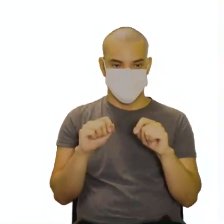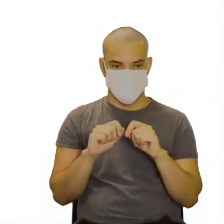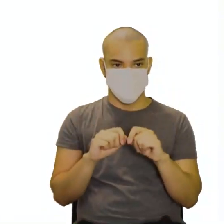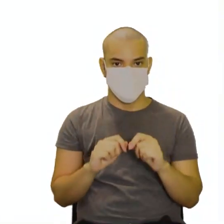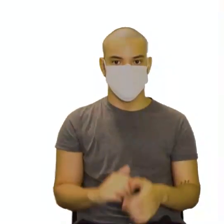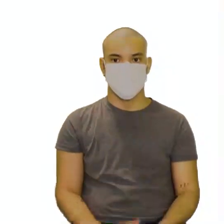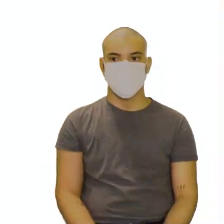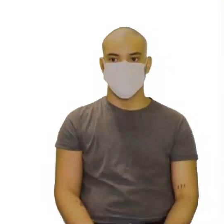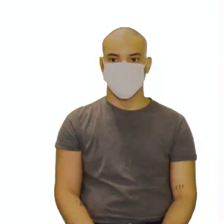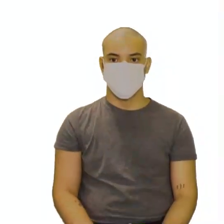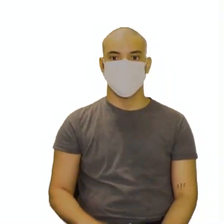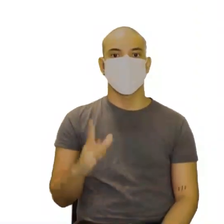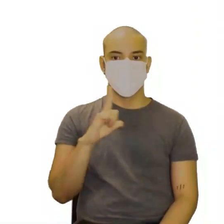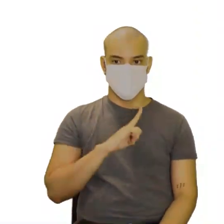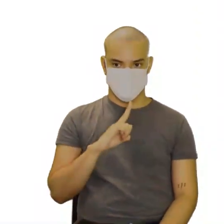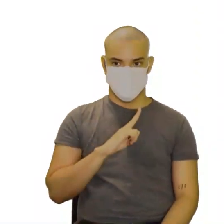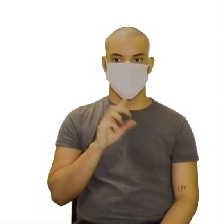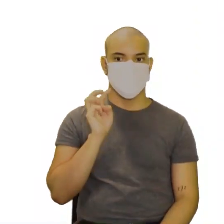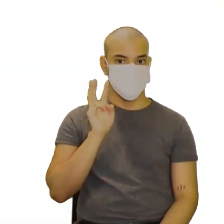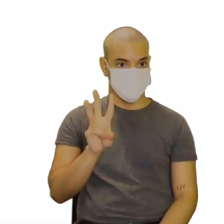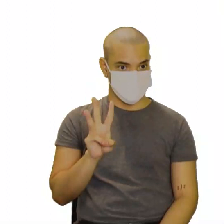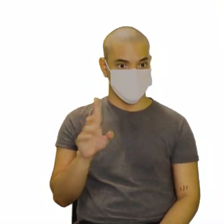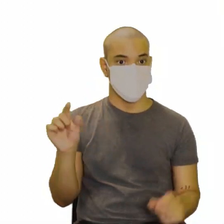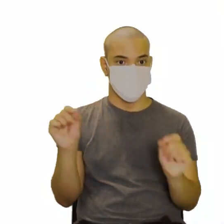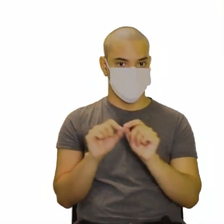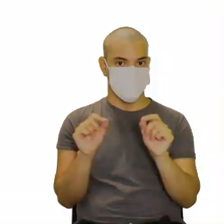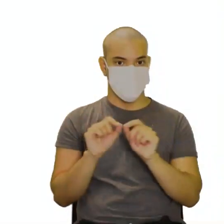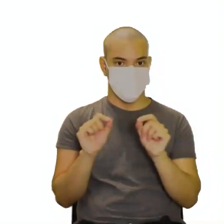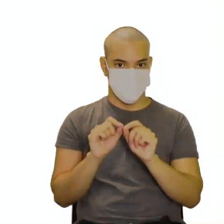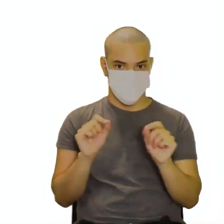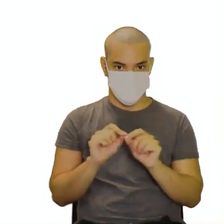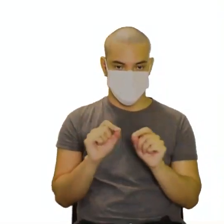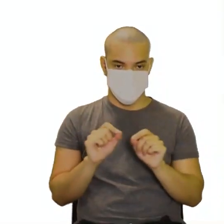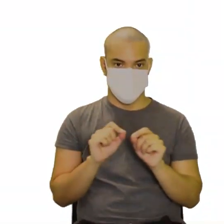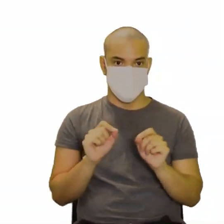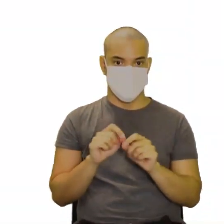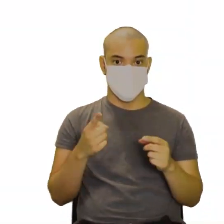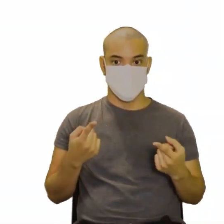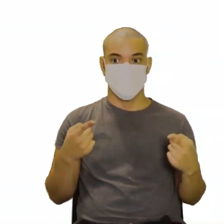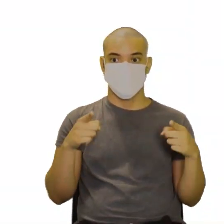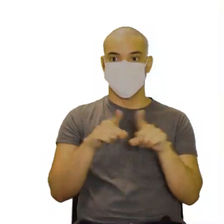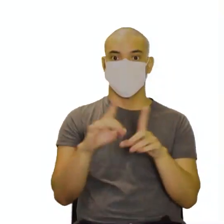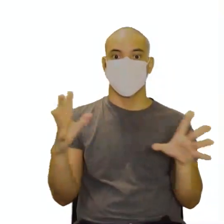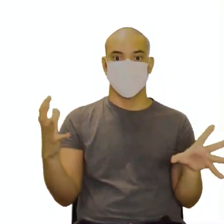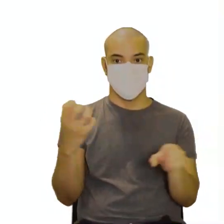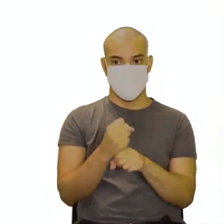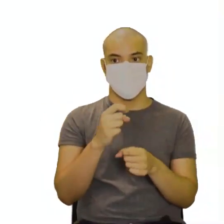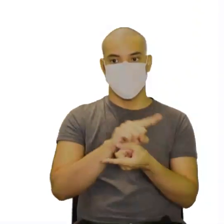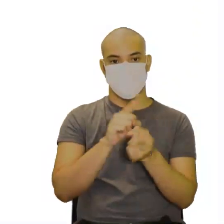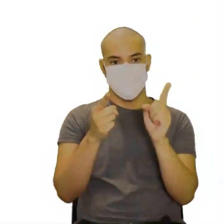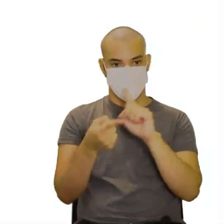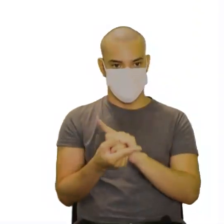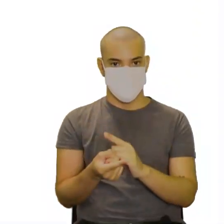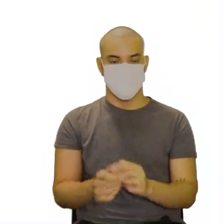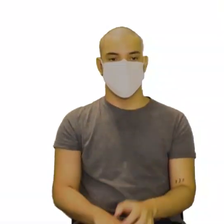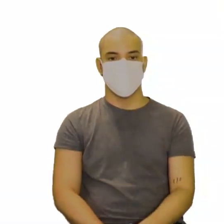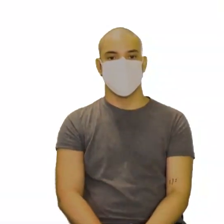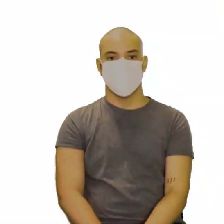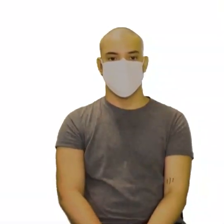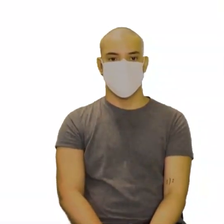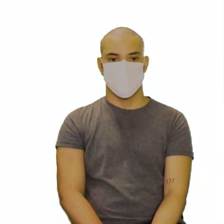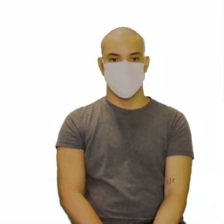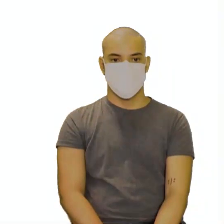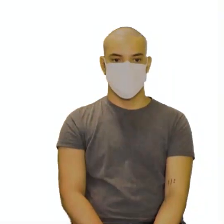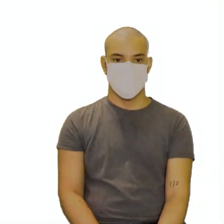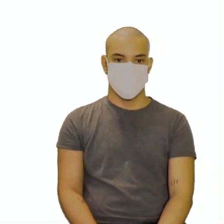ali, eu tenho os 3. Eu vou fazer que a capacitância equivalente é a soma do inverso das capacitâncias.